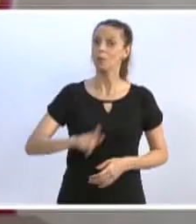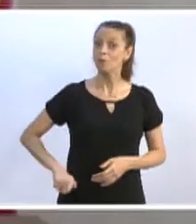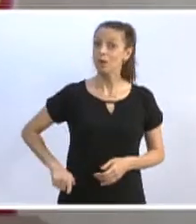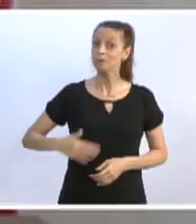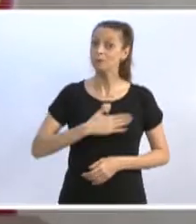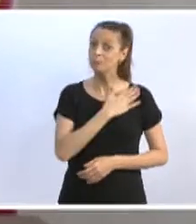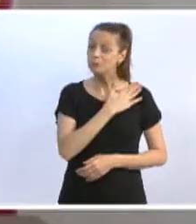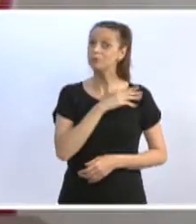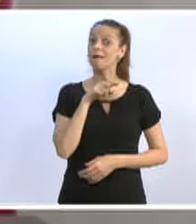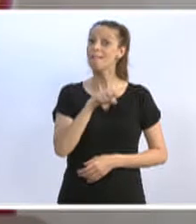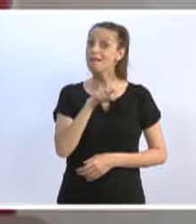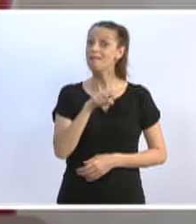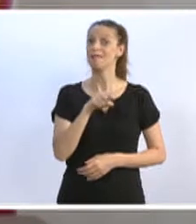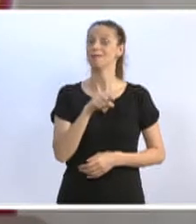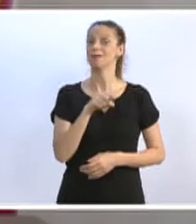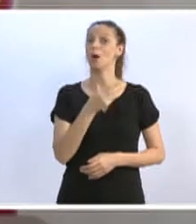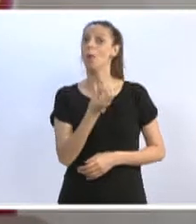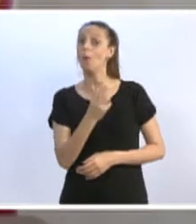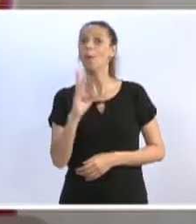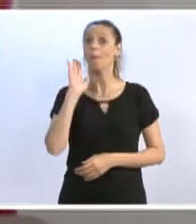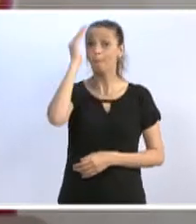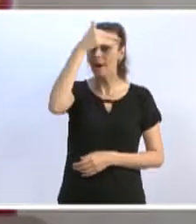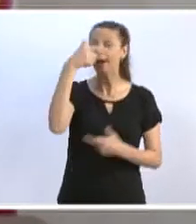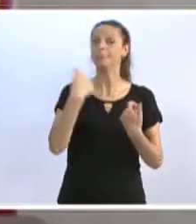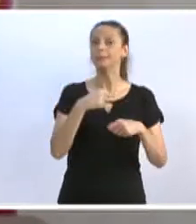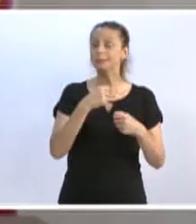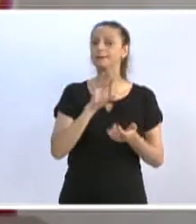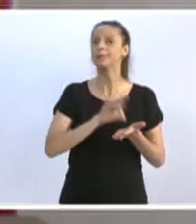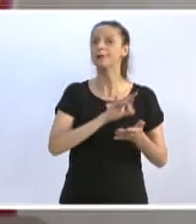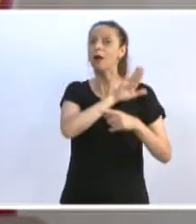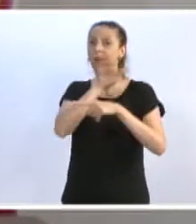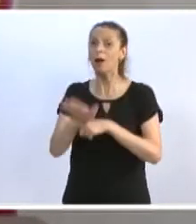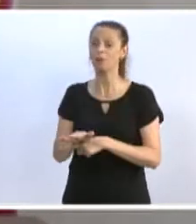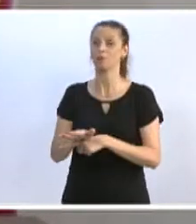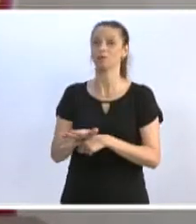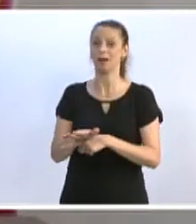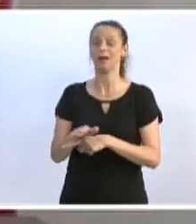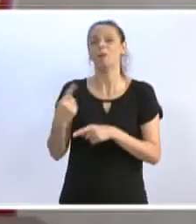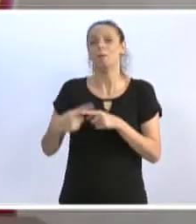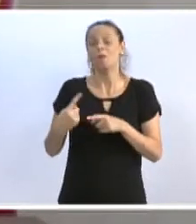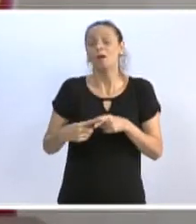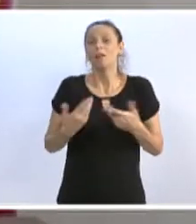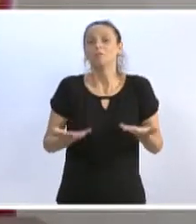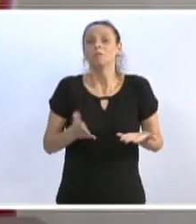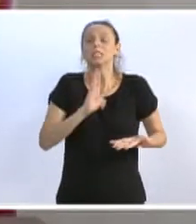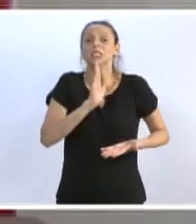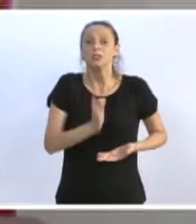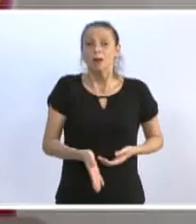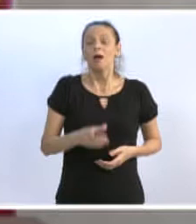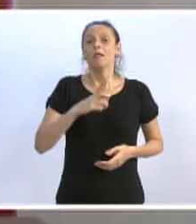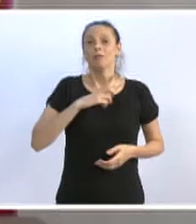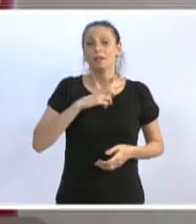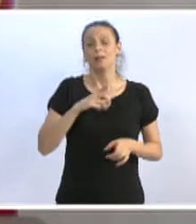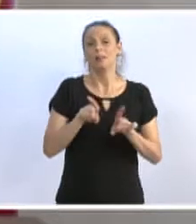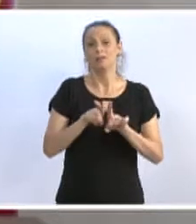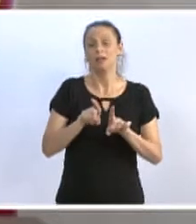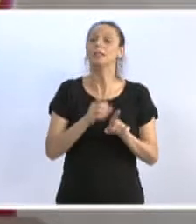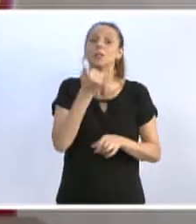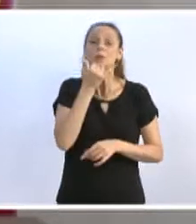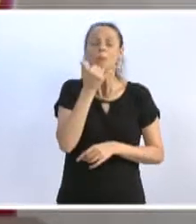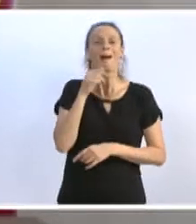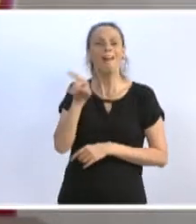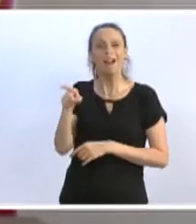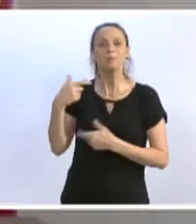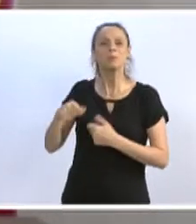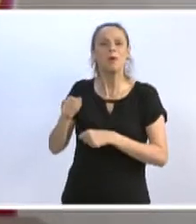do prefeito napoleão e mário mostrar que quer realmente que esta secretaria funcione porque até impressora e cartuchos de tinta tivemos que arrumar para ajudar